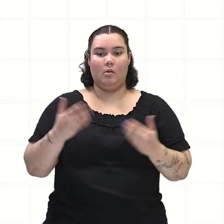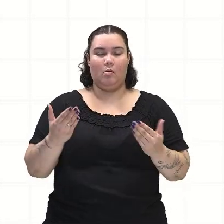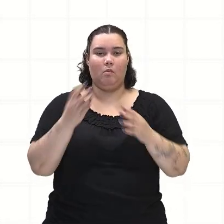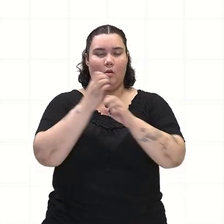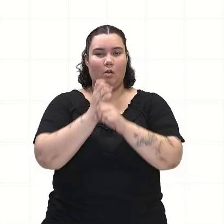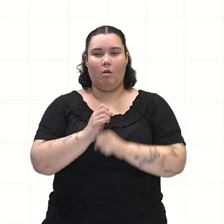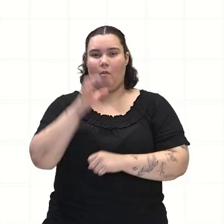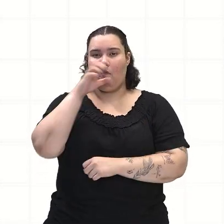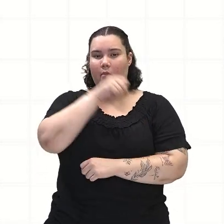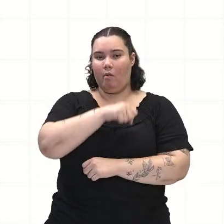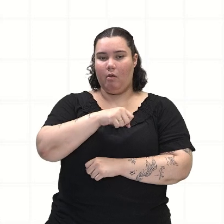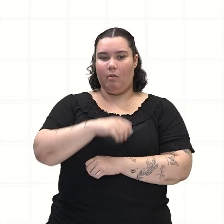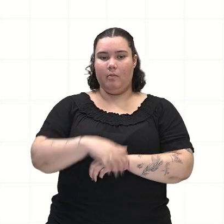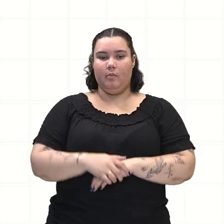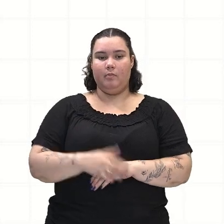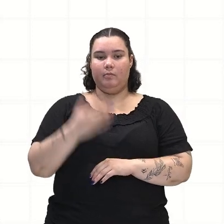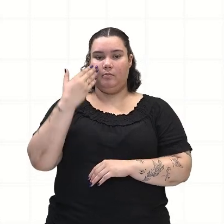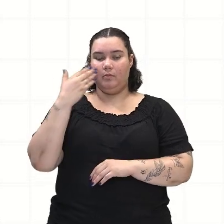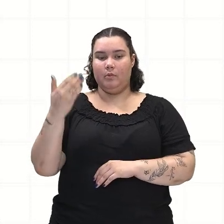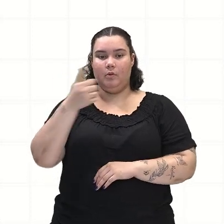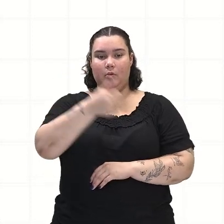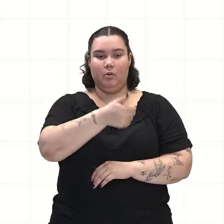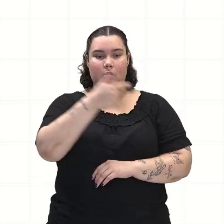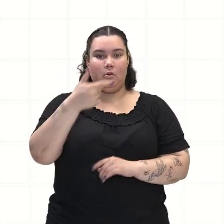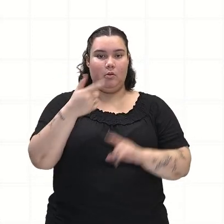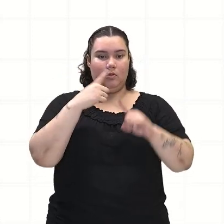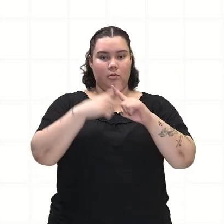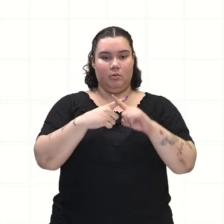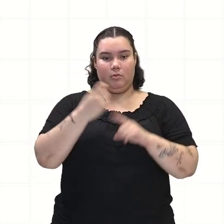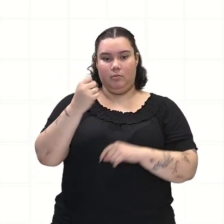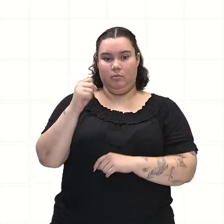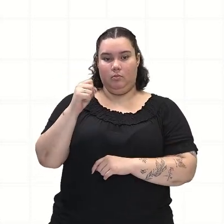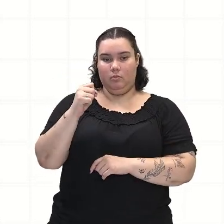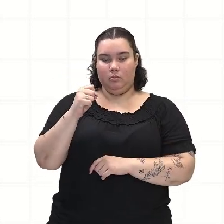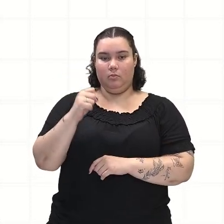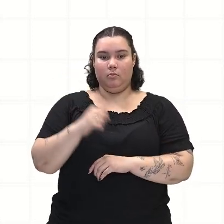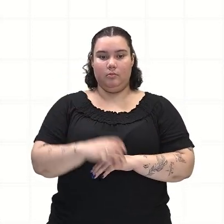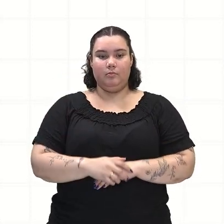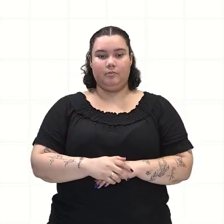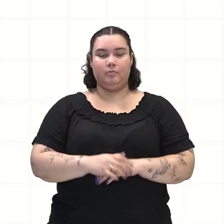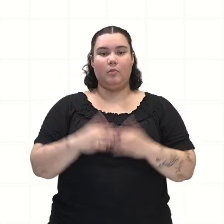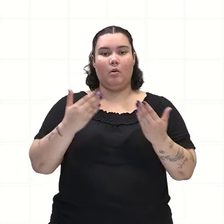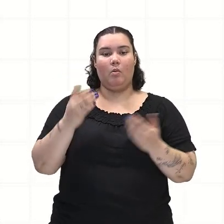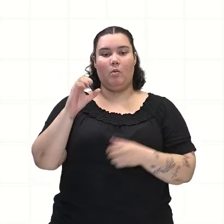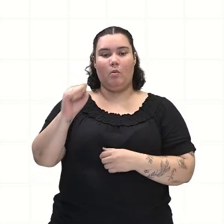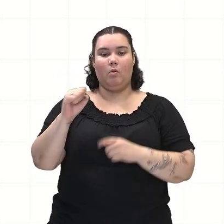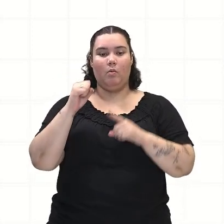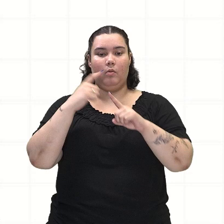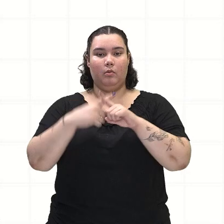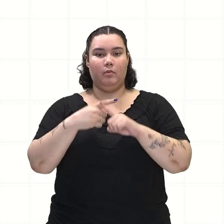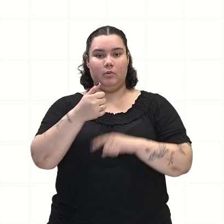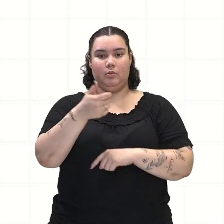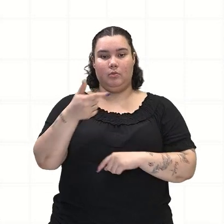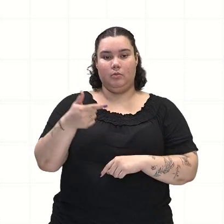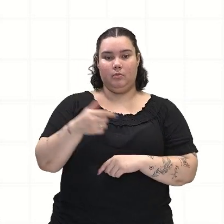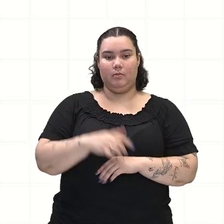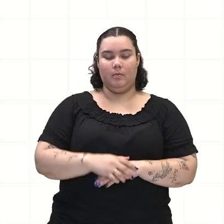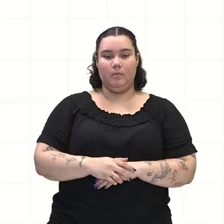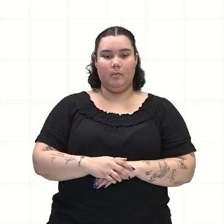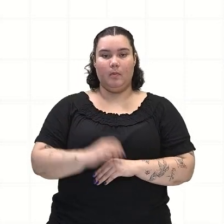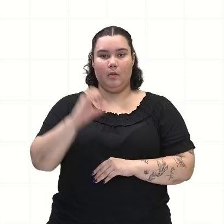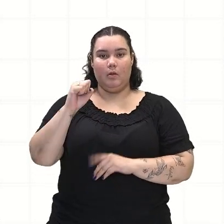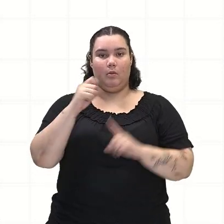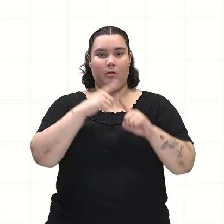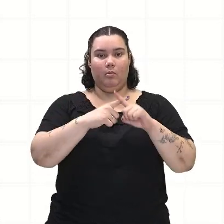ó, só para exercitar a multiplicação. Então, 8 vezes 12. Então,